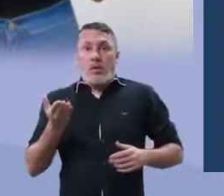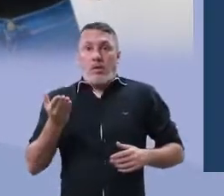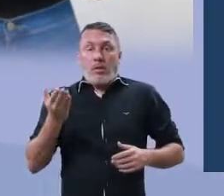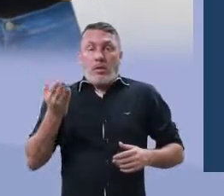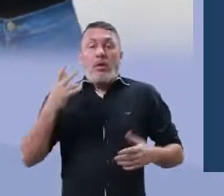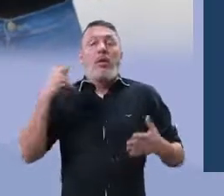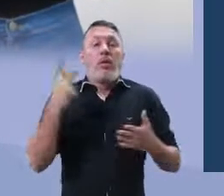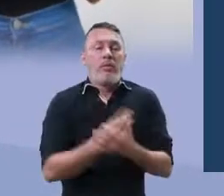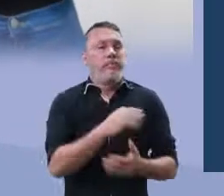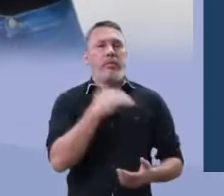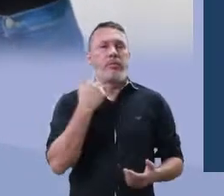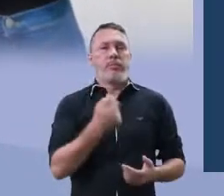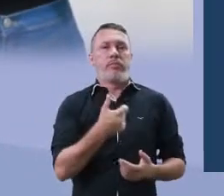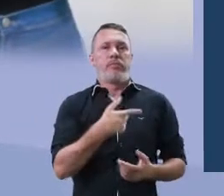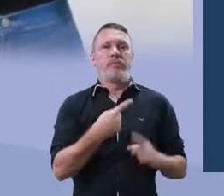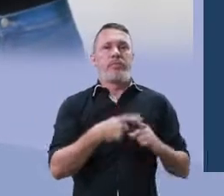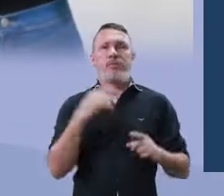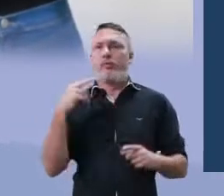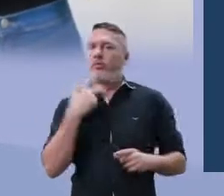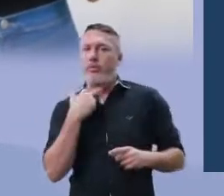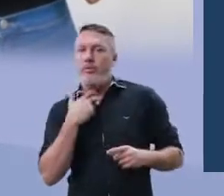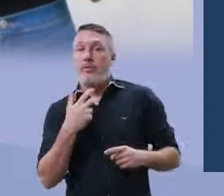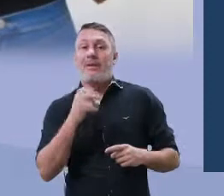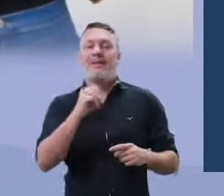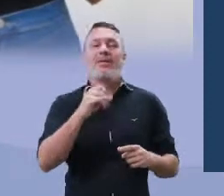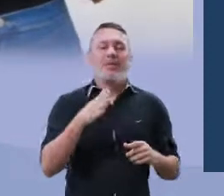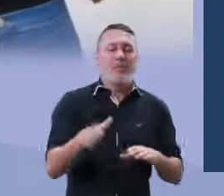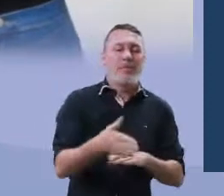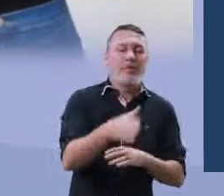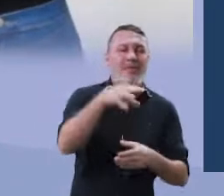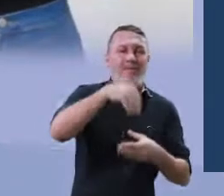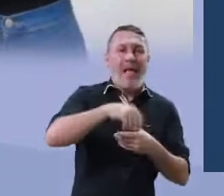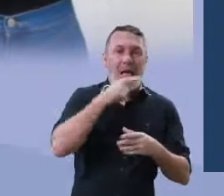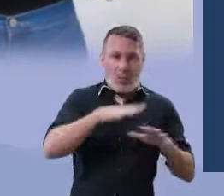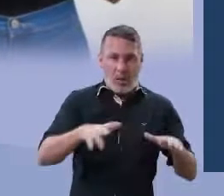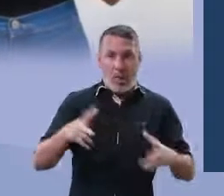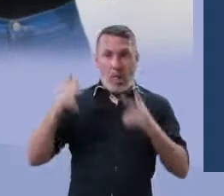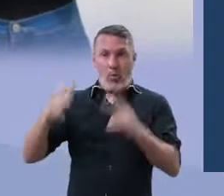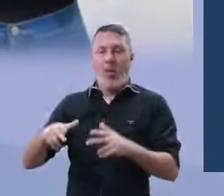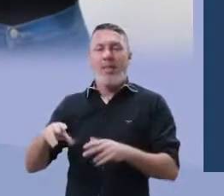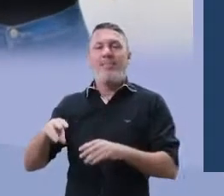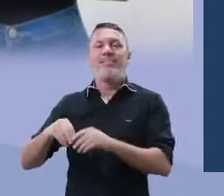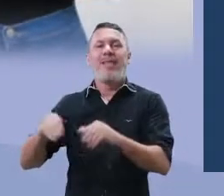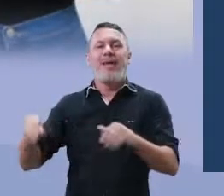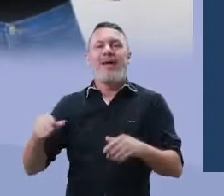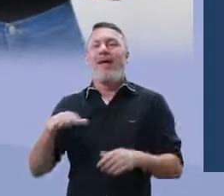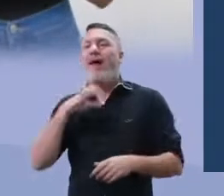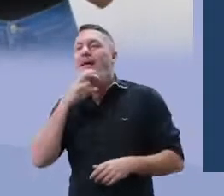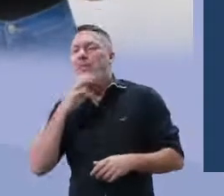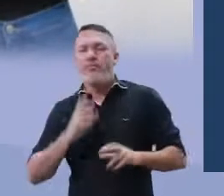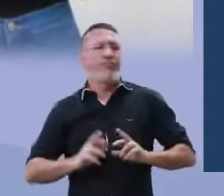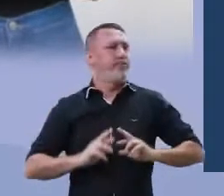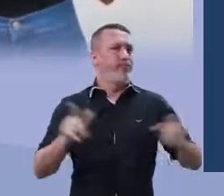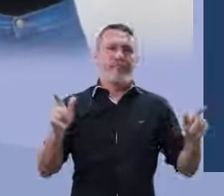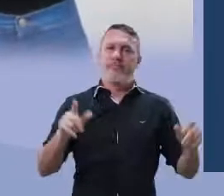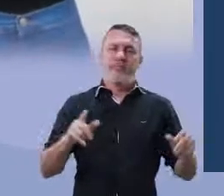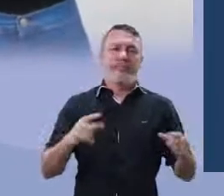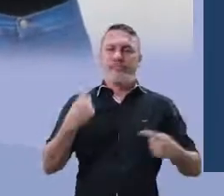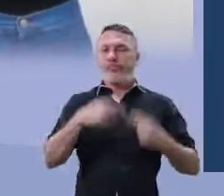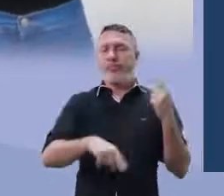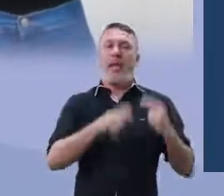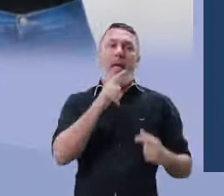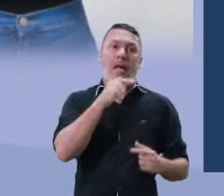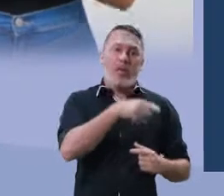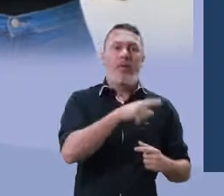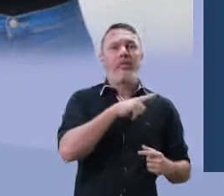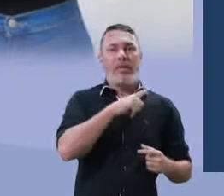temperatura muito alta faz com que eles cheguem, então, à morte por causa disso. Animais aquáticos não são iguais aos terrestres, que suportam